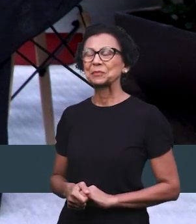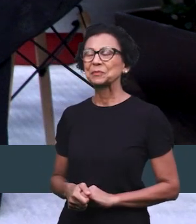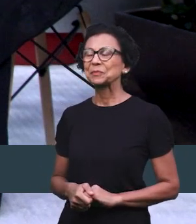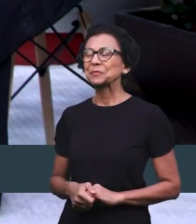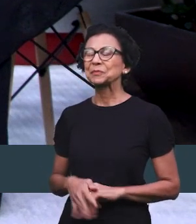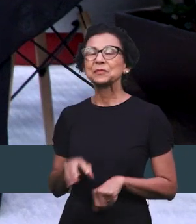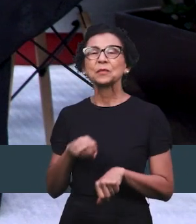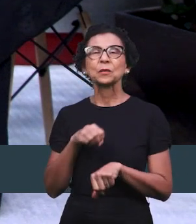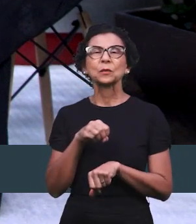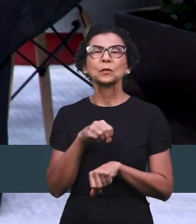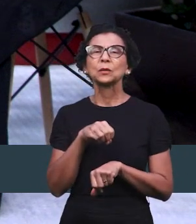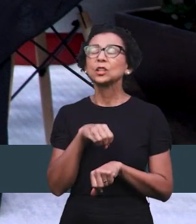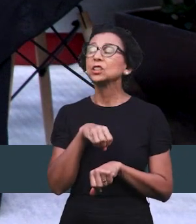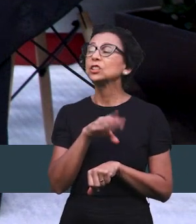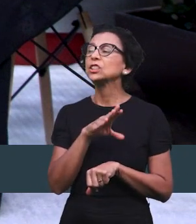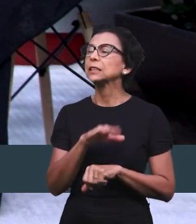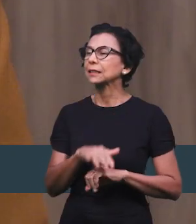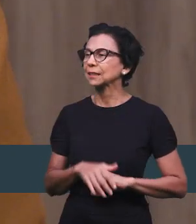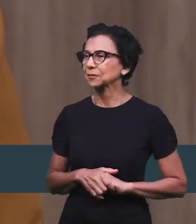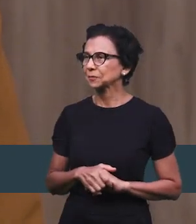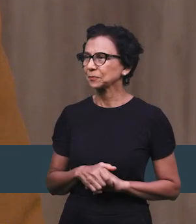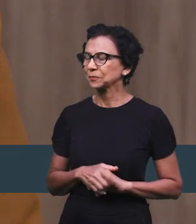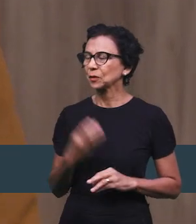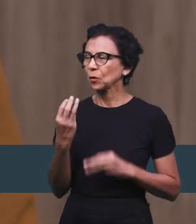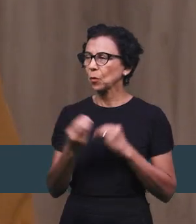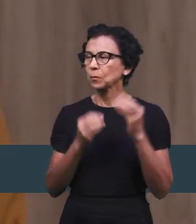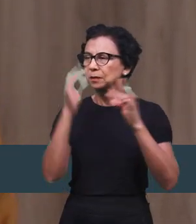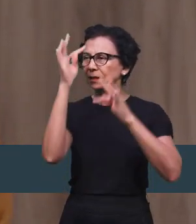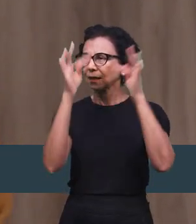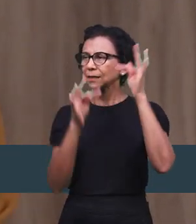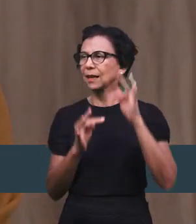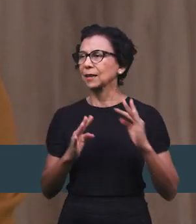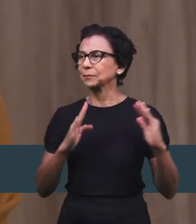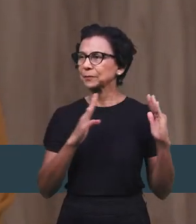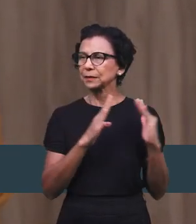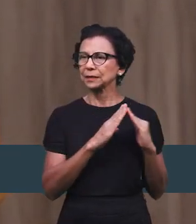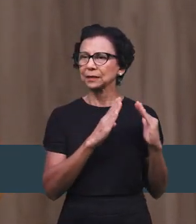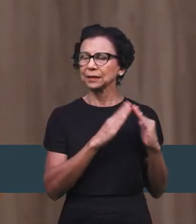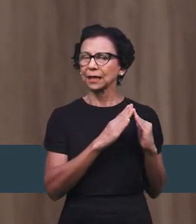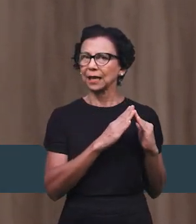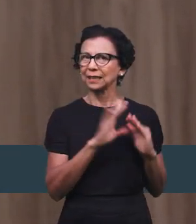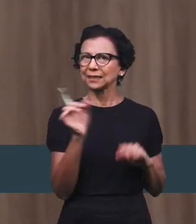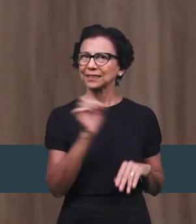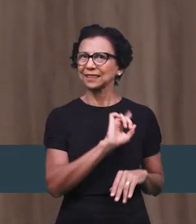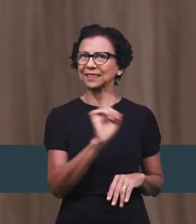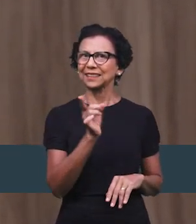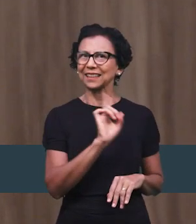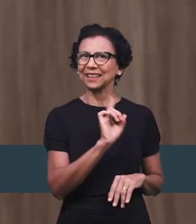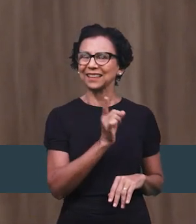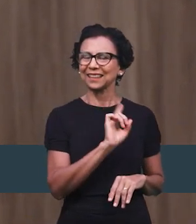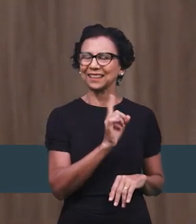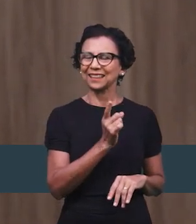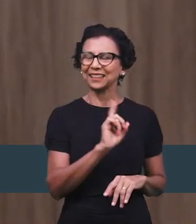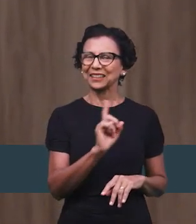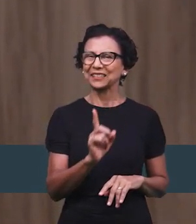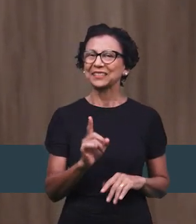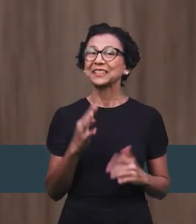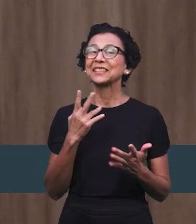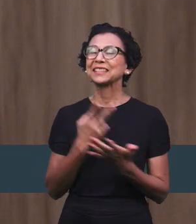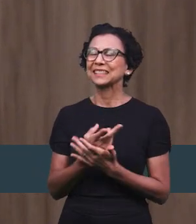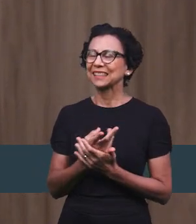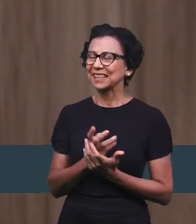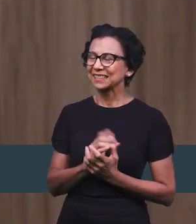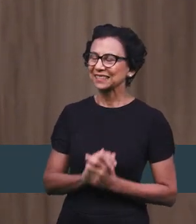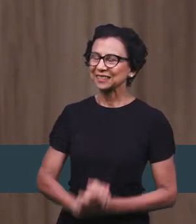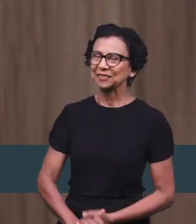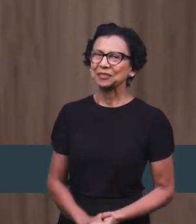que ir mesmo para o consultório? Em casa, não. O que acontece? Nós somos muito acostumados,